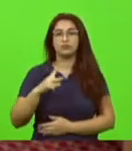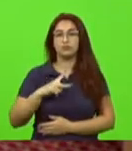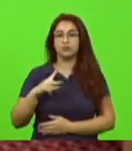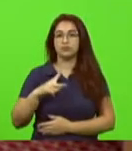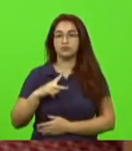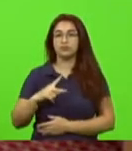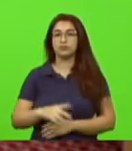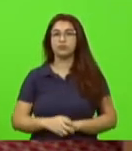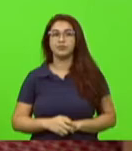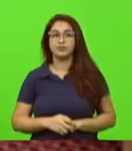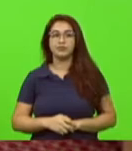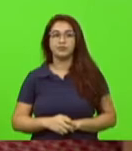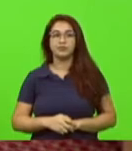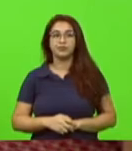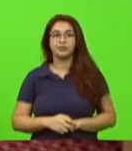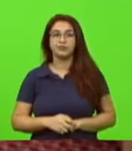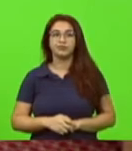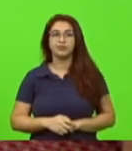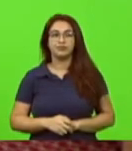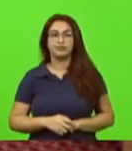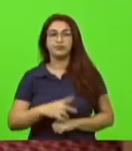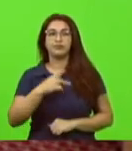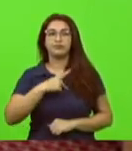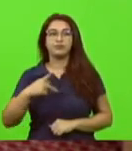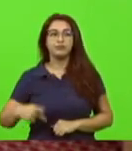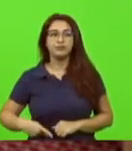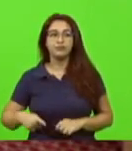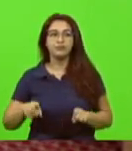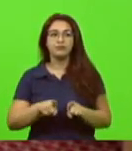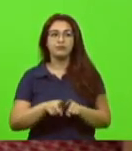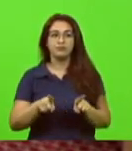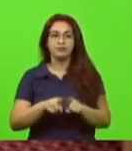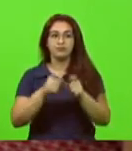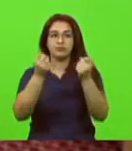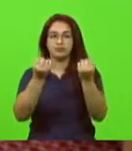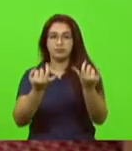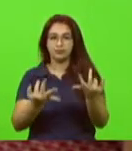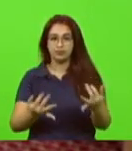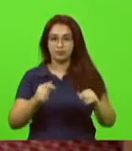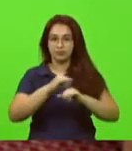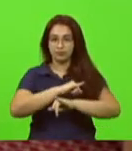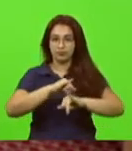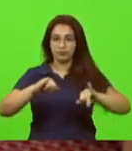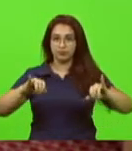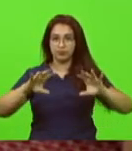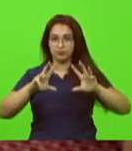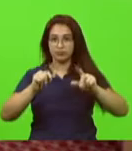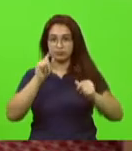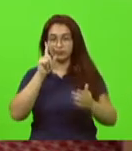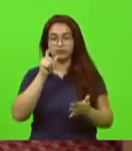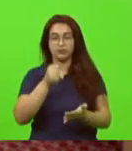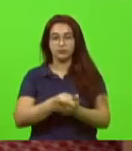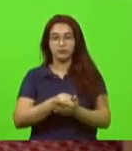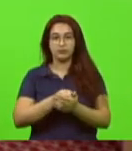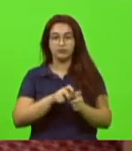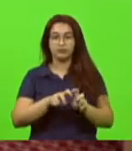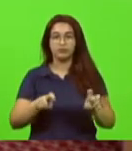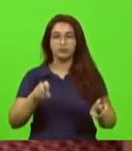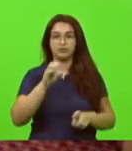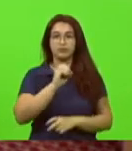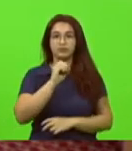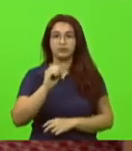Em face ao exposto, o senhor presidente também deu ciência ao plenário dos atos da mesa, números